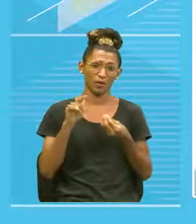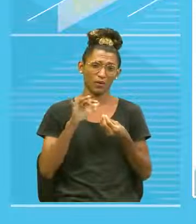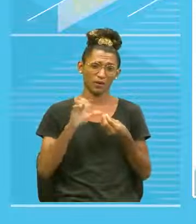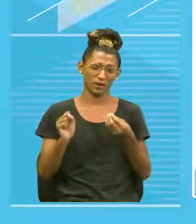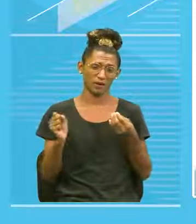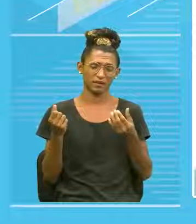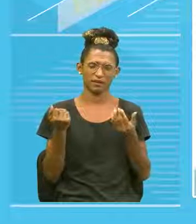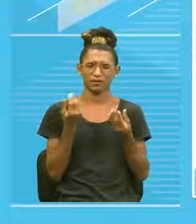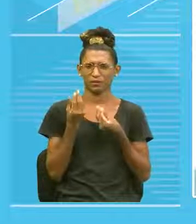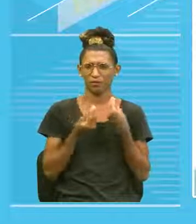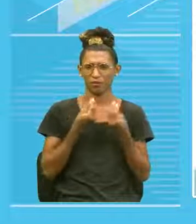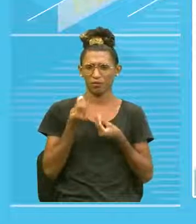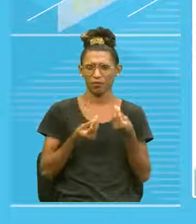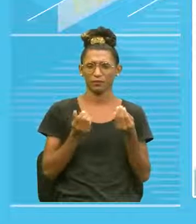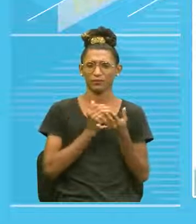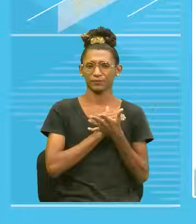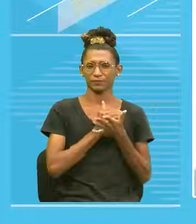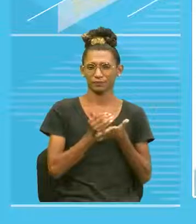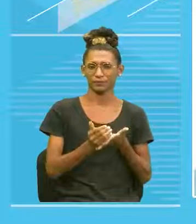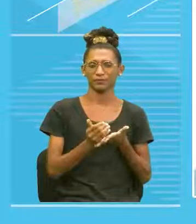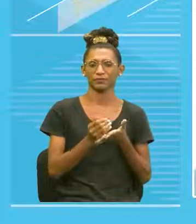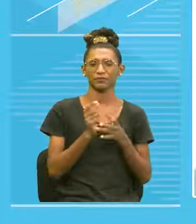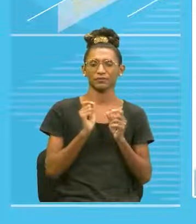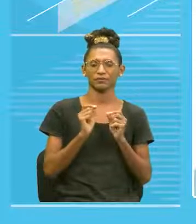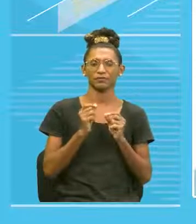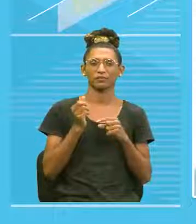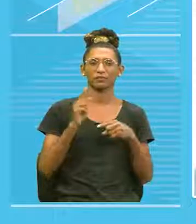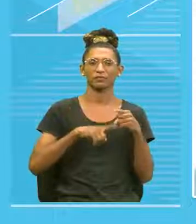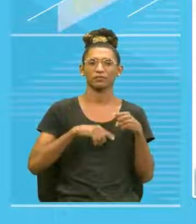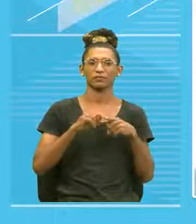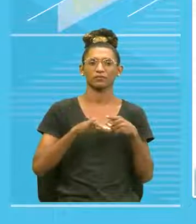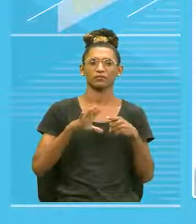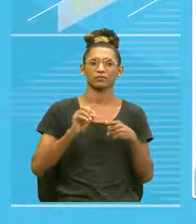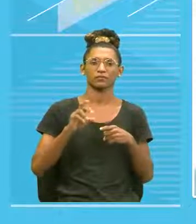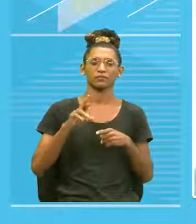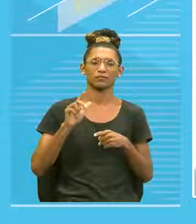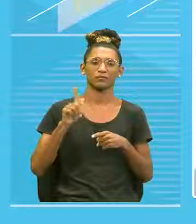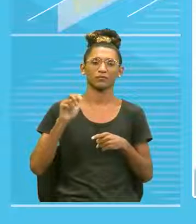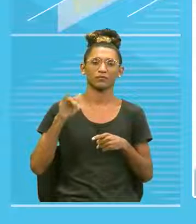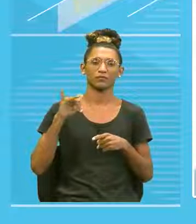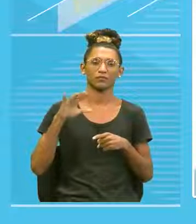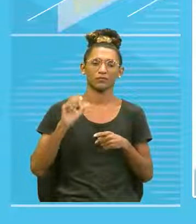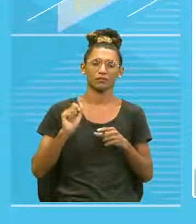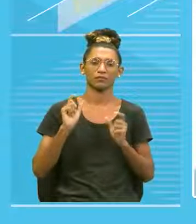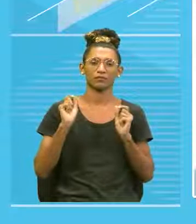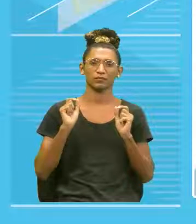e a partir de matéria orgânica que se decompôs